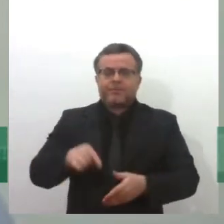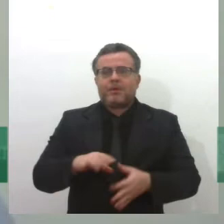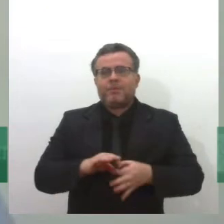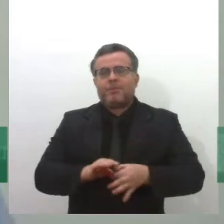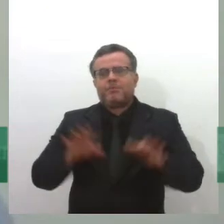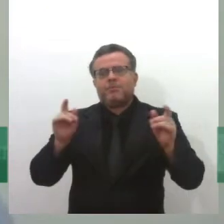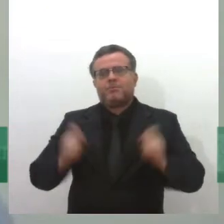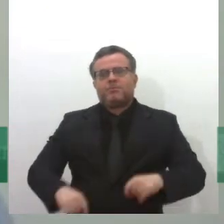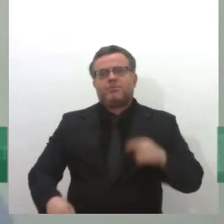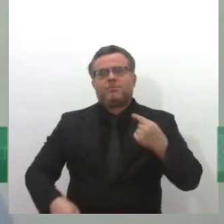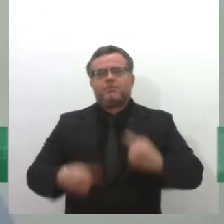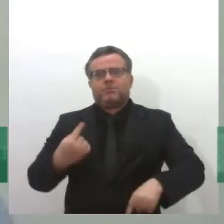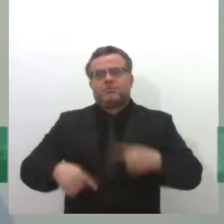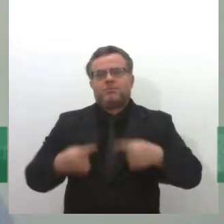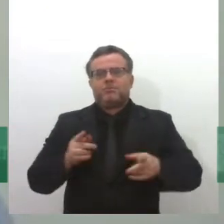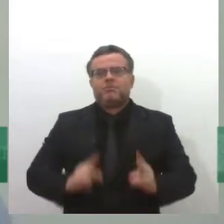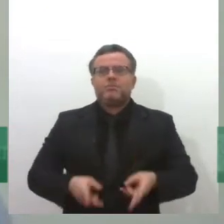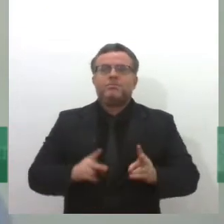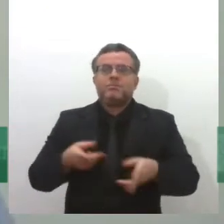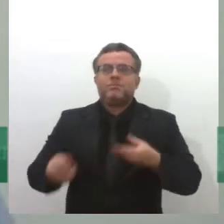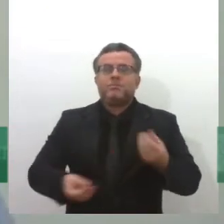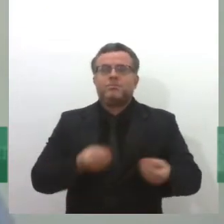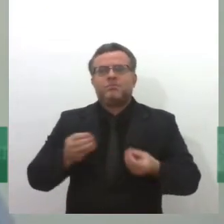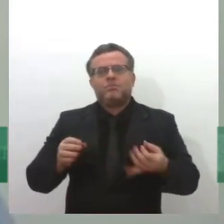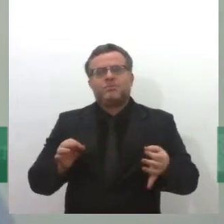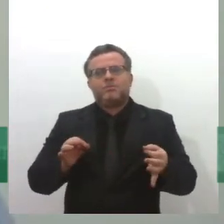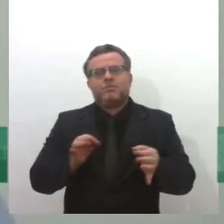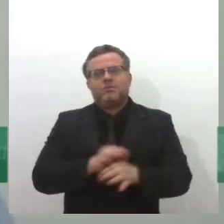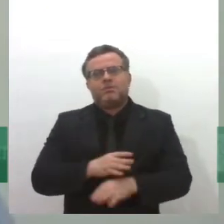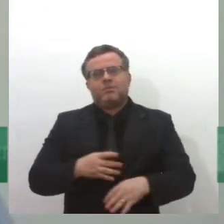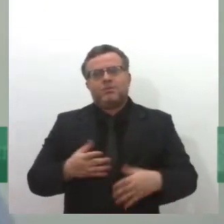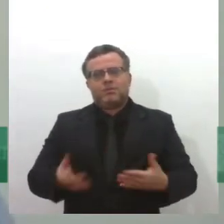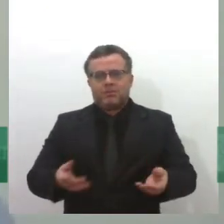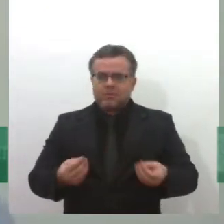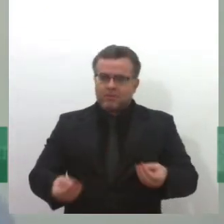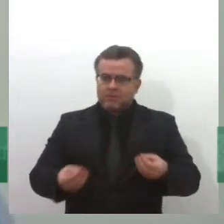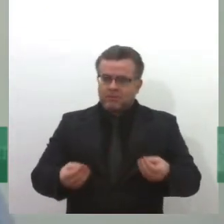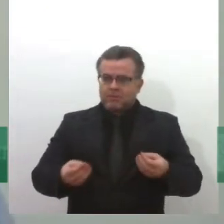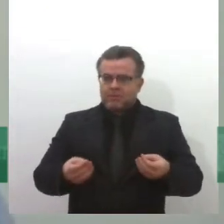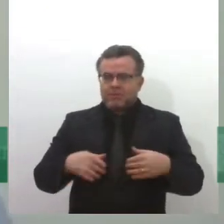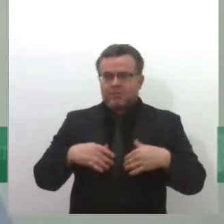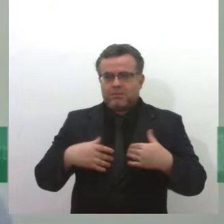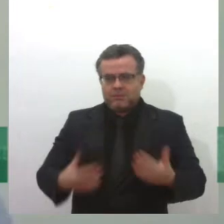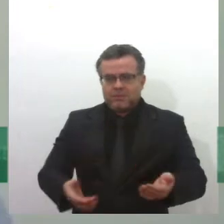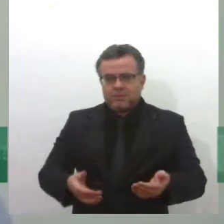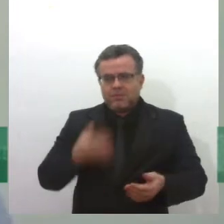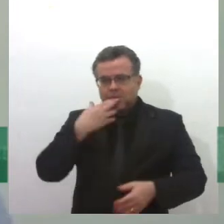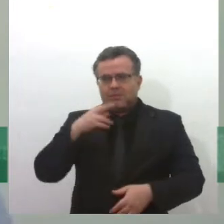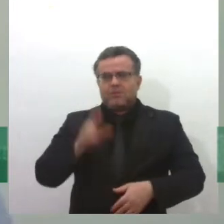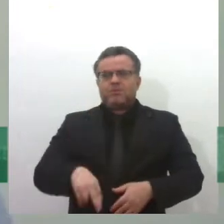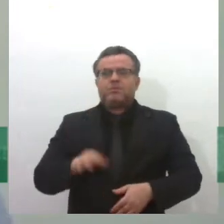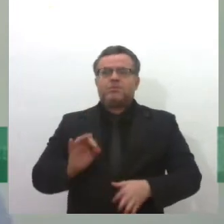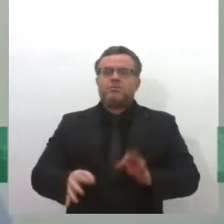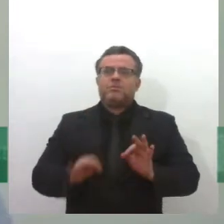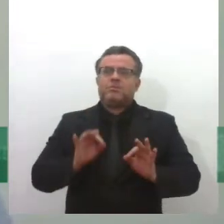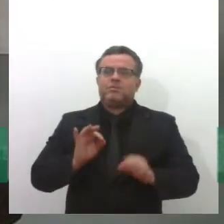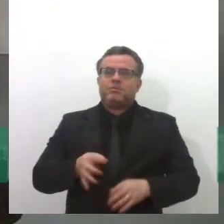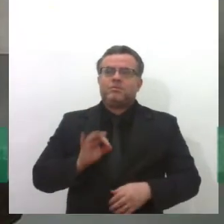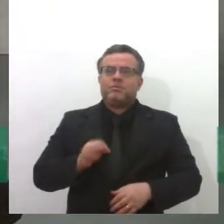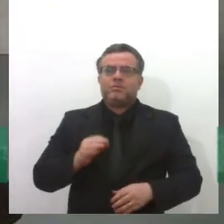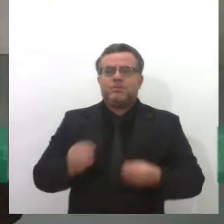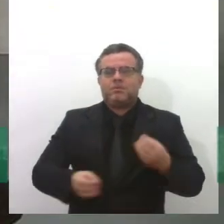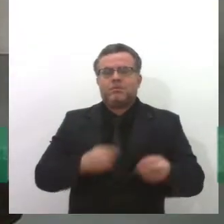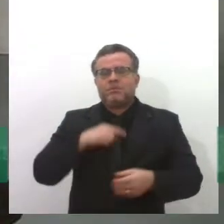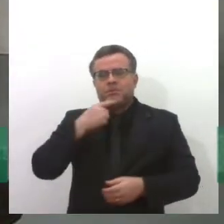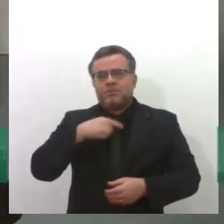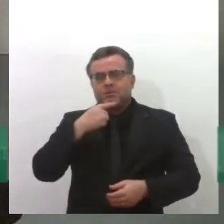essa discussão também dentro das famílias. E multiplica, não é, João? Multiplica, exatamente, né? João, uma dúvida,